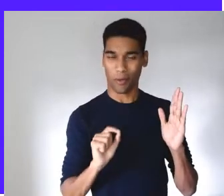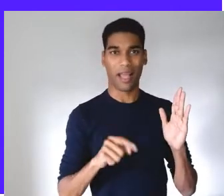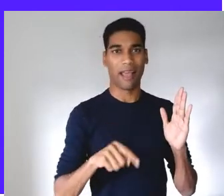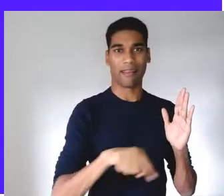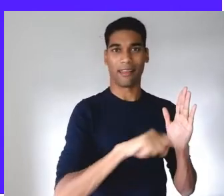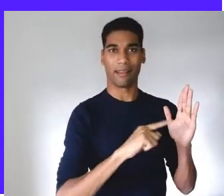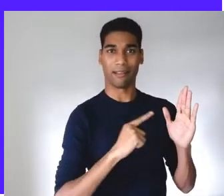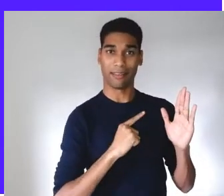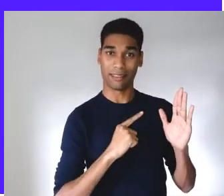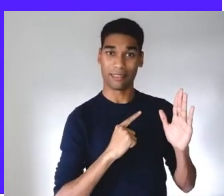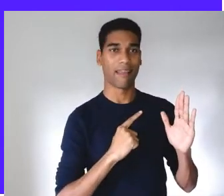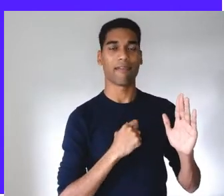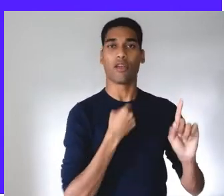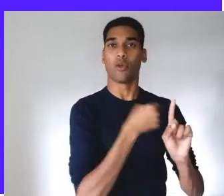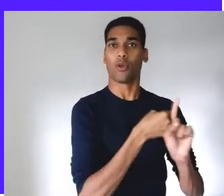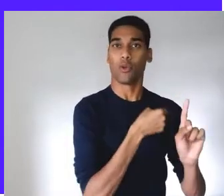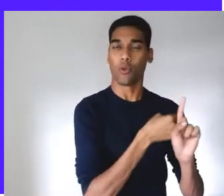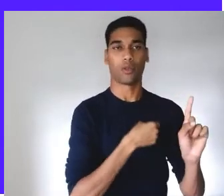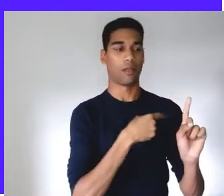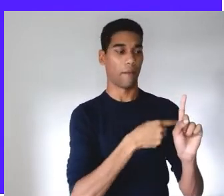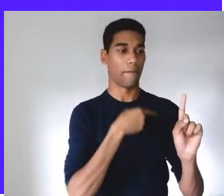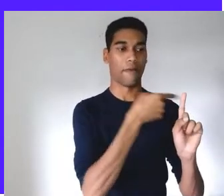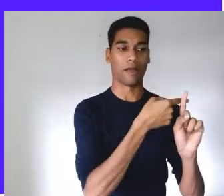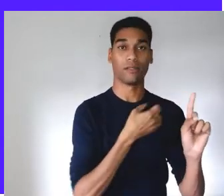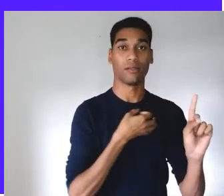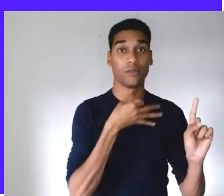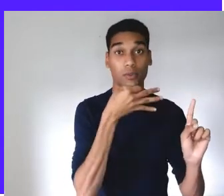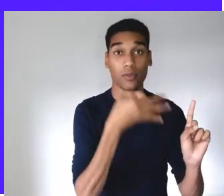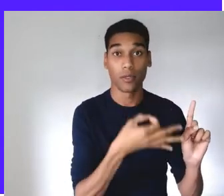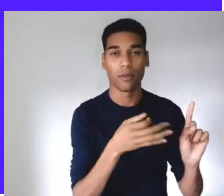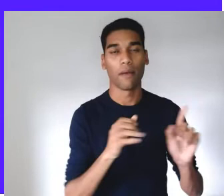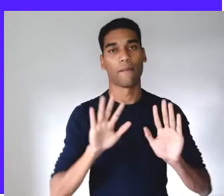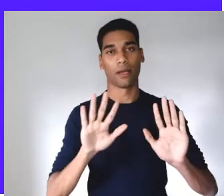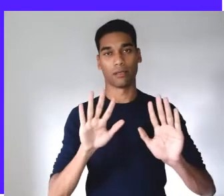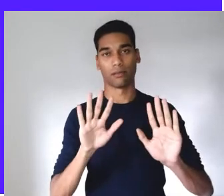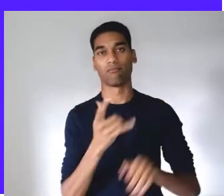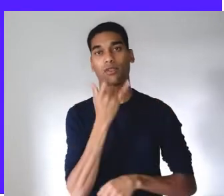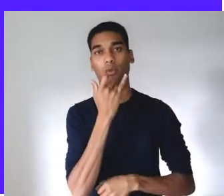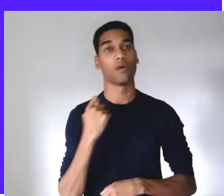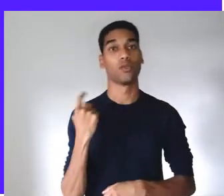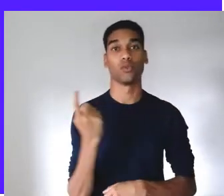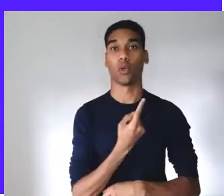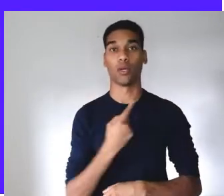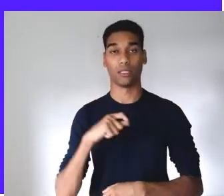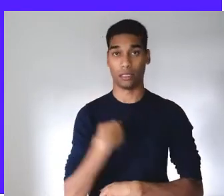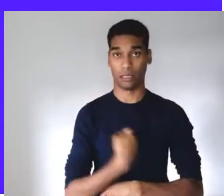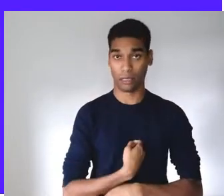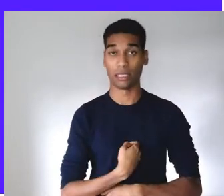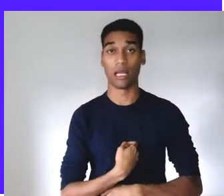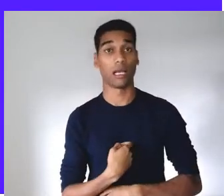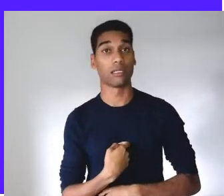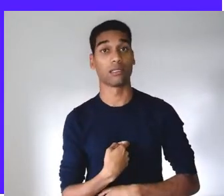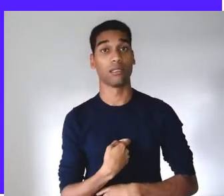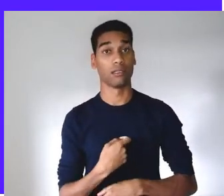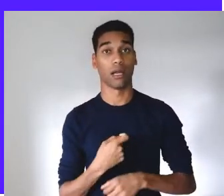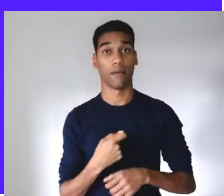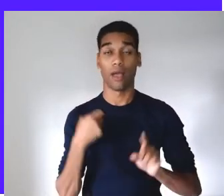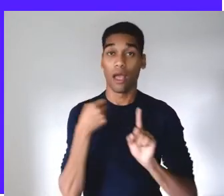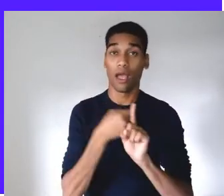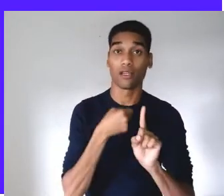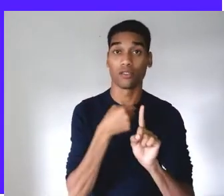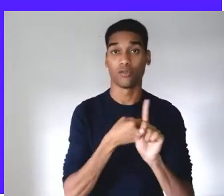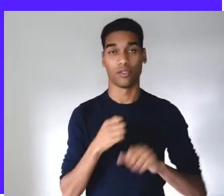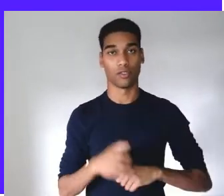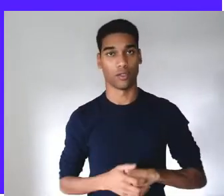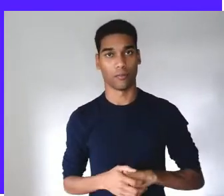verdade, hashtag, somos todos ativistas. De um lado, ativistas liberais, de um outro lado,